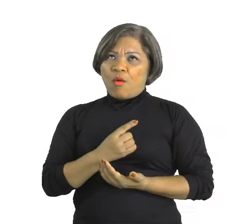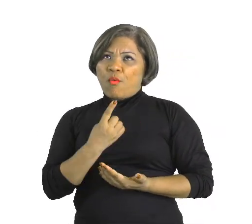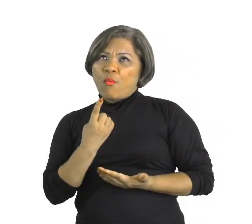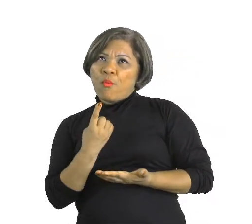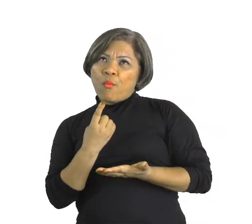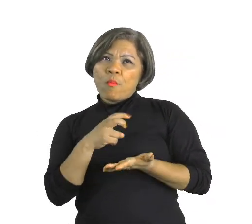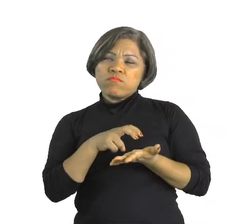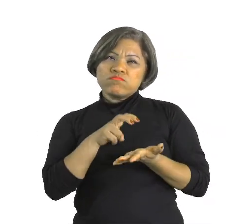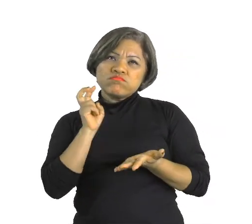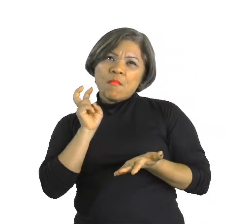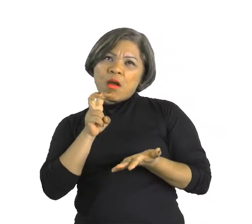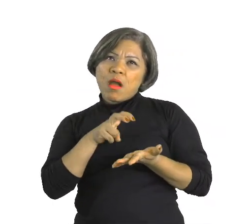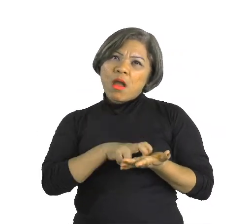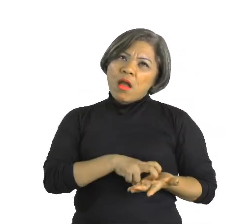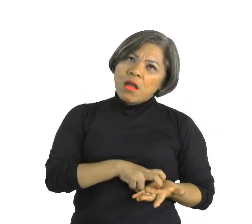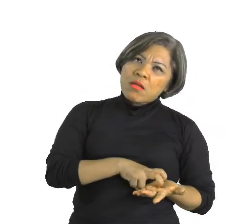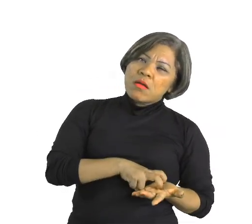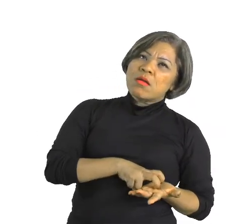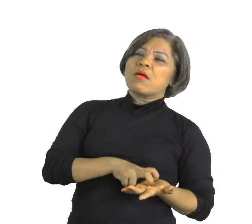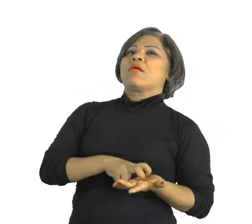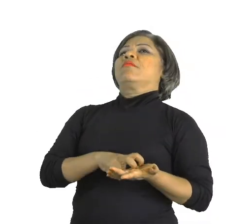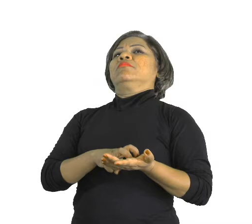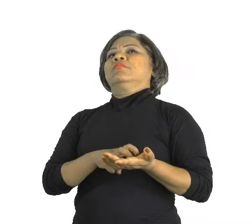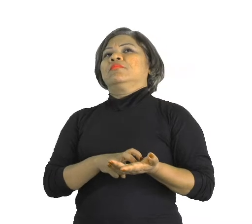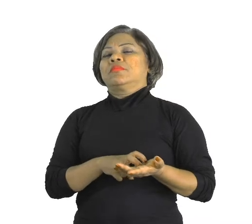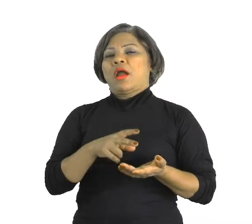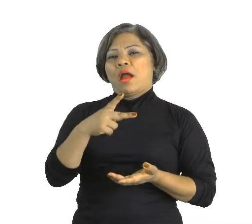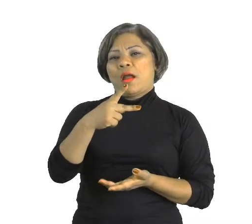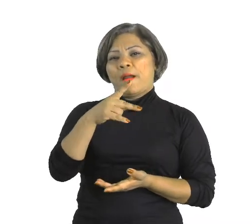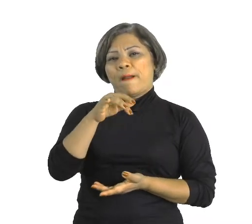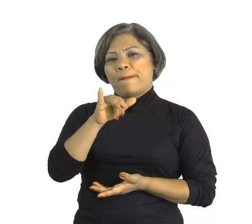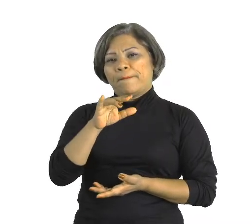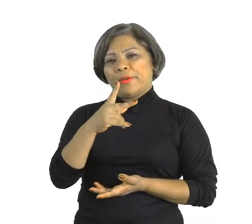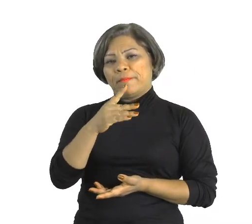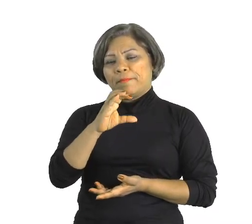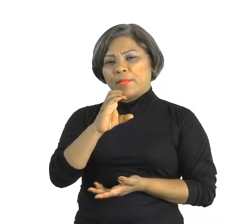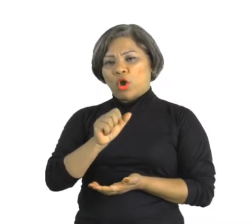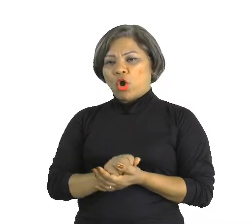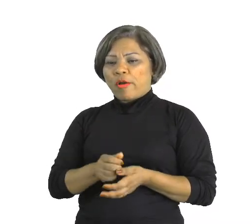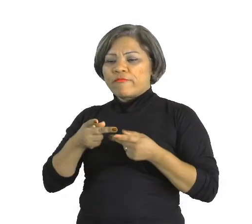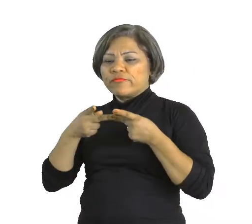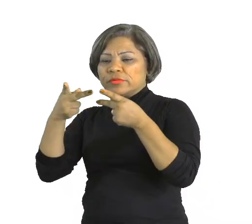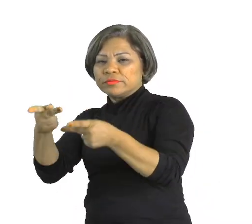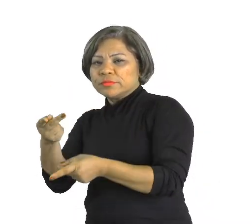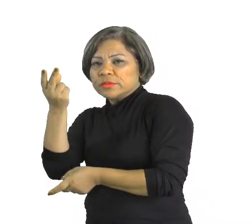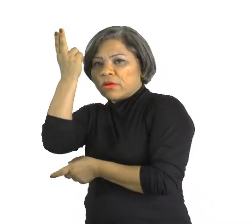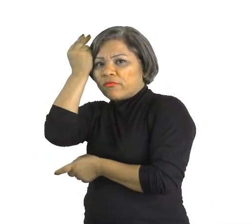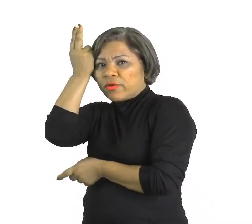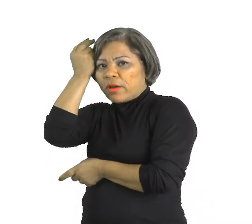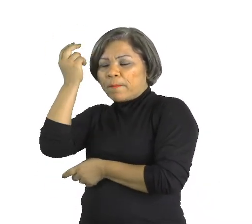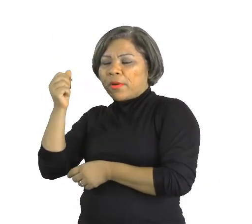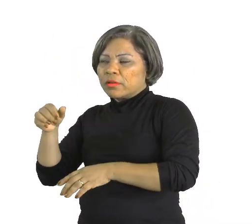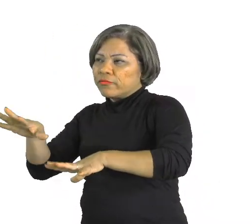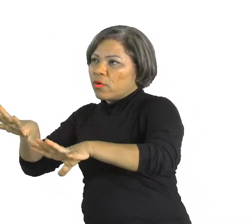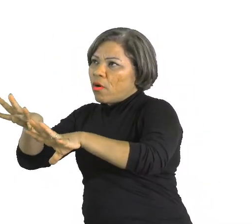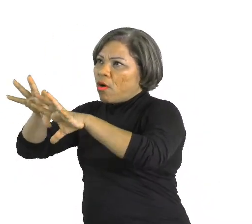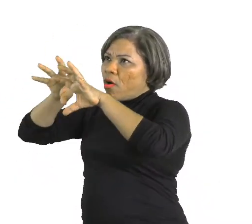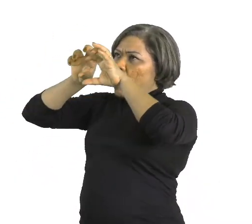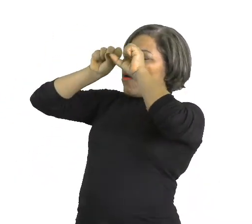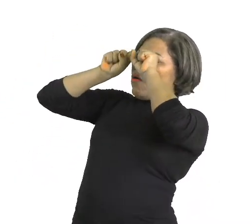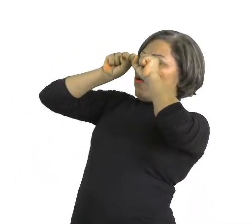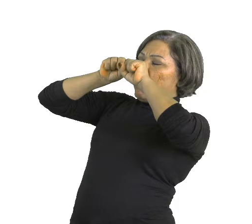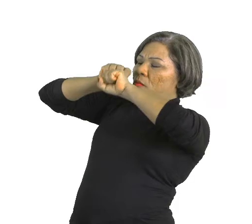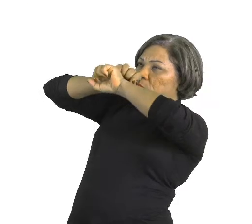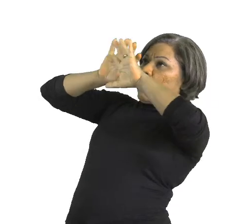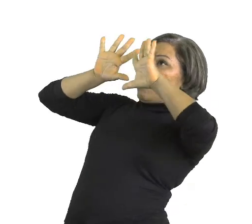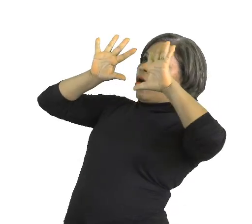Pipoca visitava o cavalo, ficou ofuscada por uma luz que brilhava por